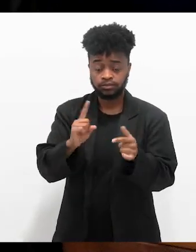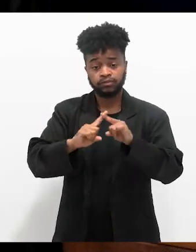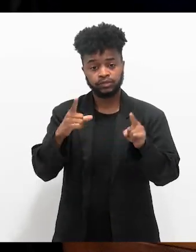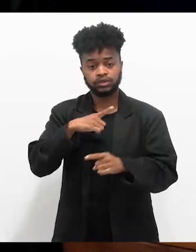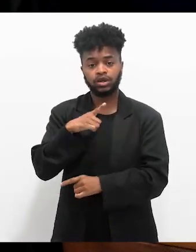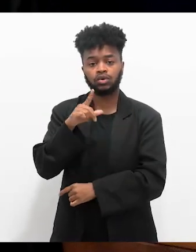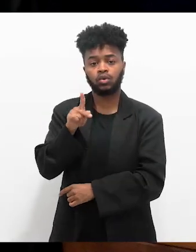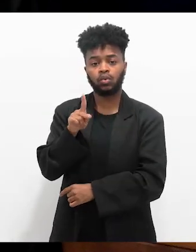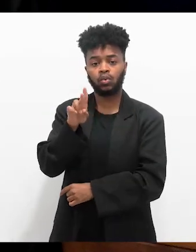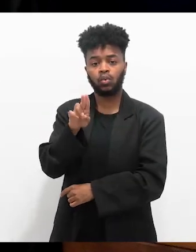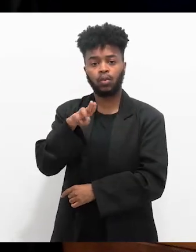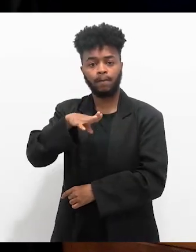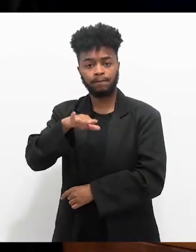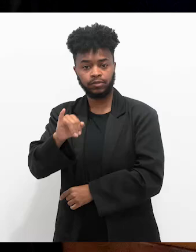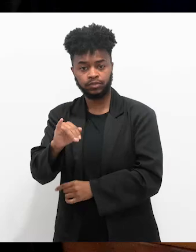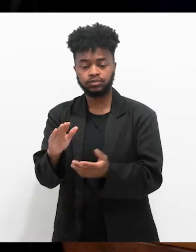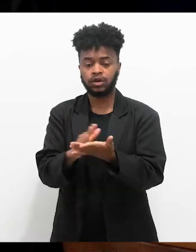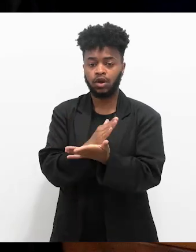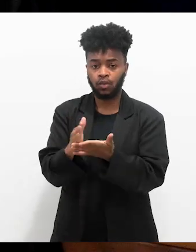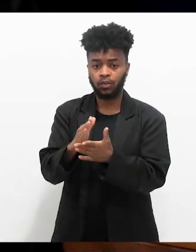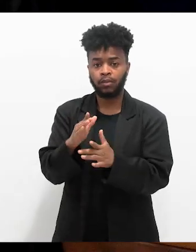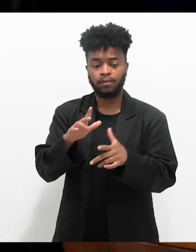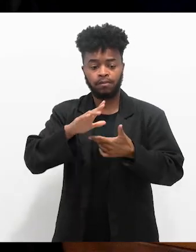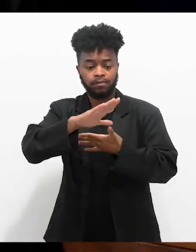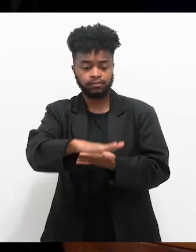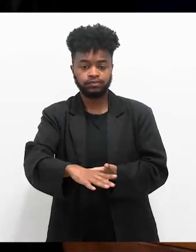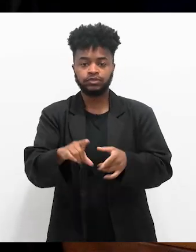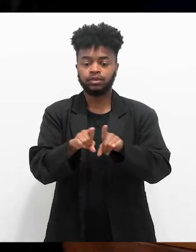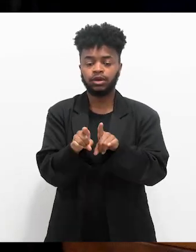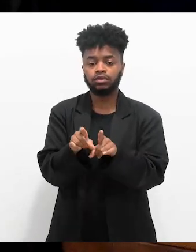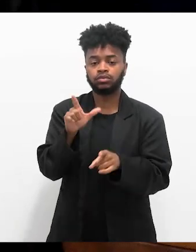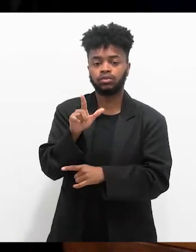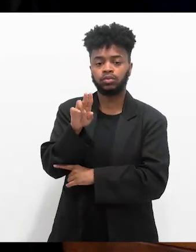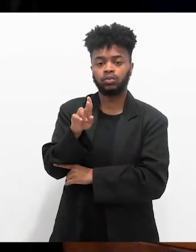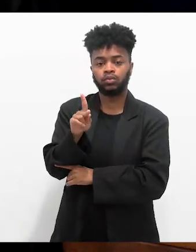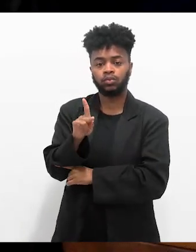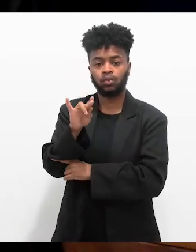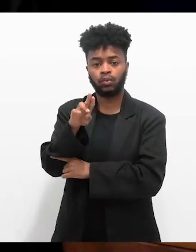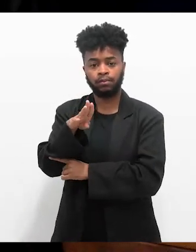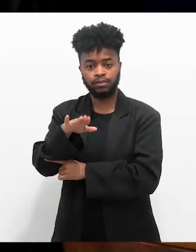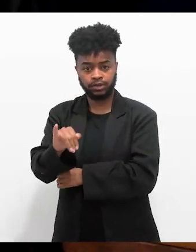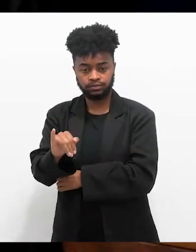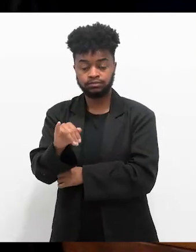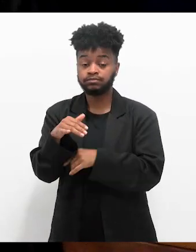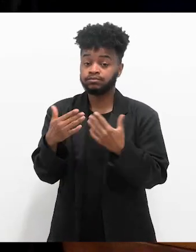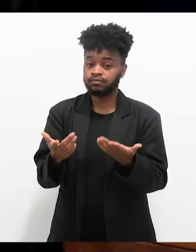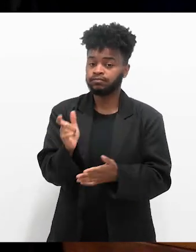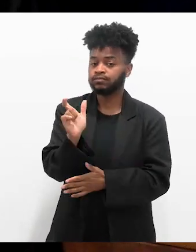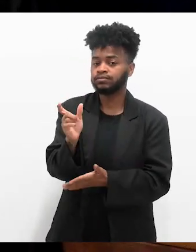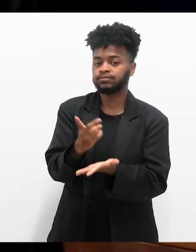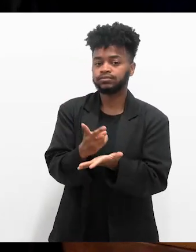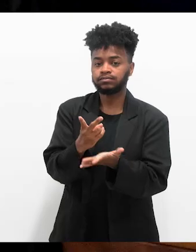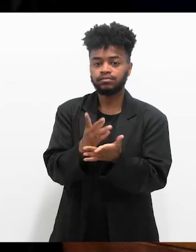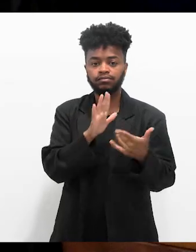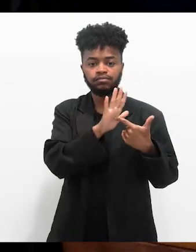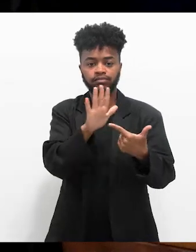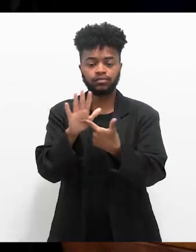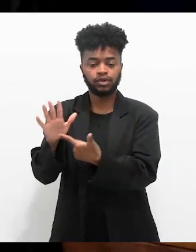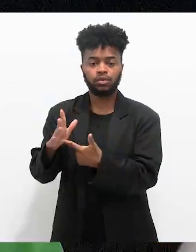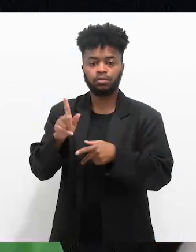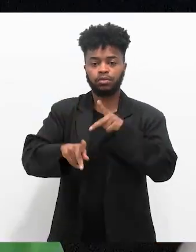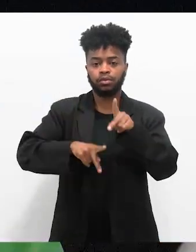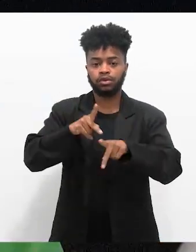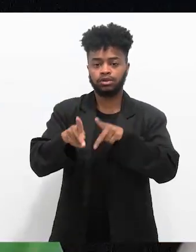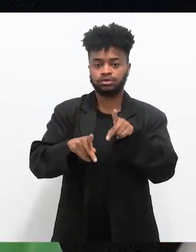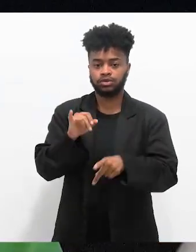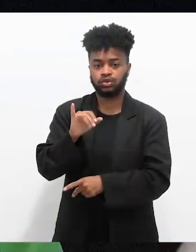em alguns mapas e Lucumi em outros mapas em si. Então essa palavra sempre foi muito presente no nosso povo iorubano.